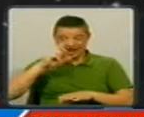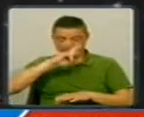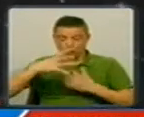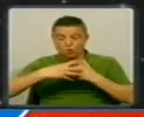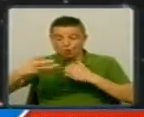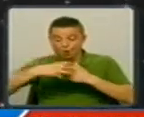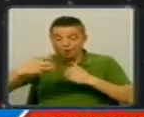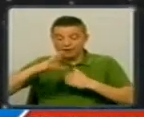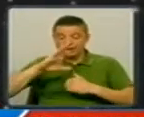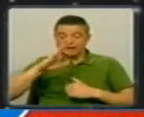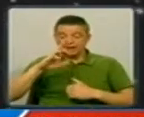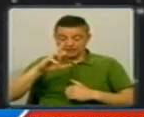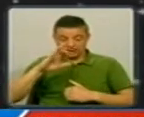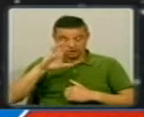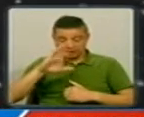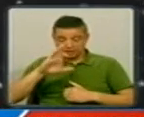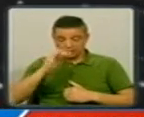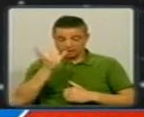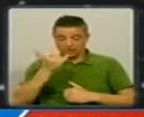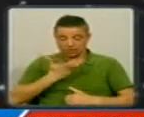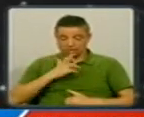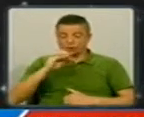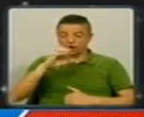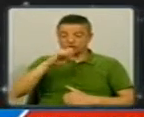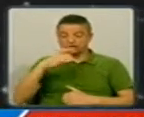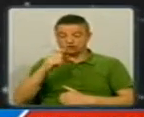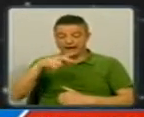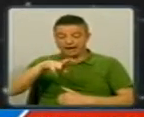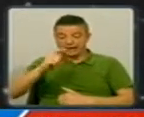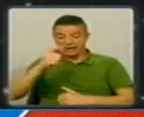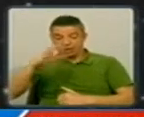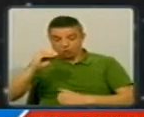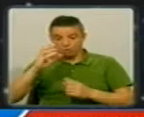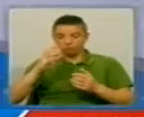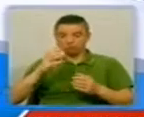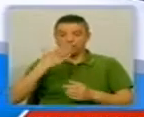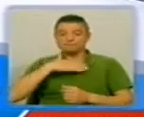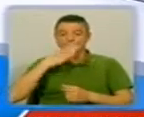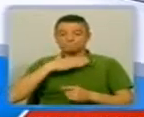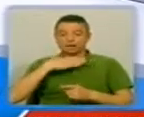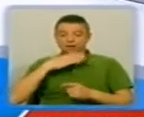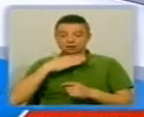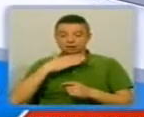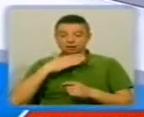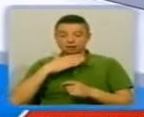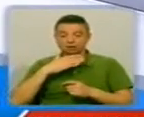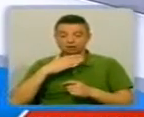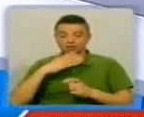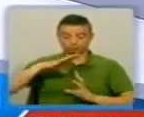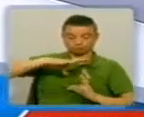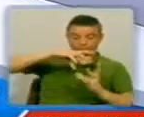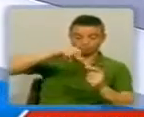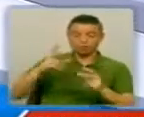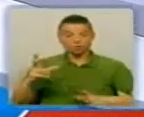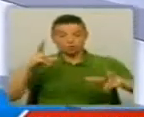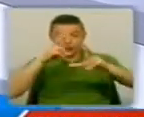sobretudo hidrogênio, à medida que esse hidrogênio chega à superfície da nossa anã branca, eis como que esta anã branca adquire uma nova